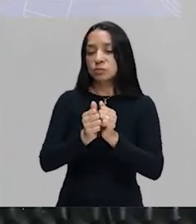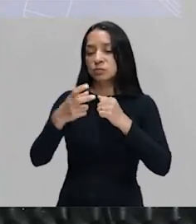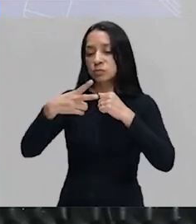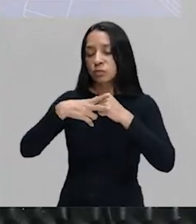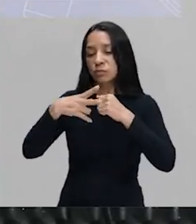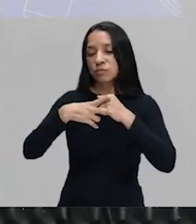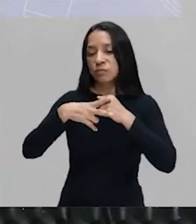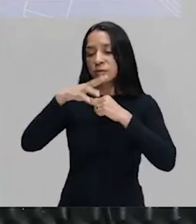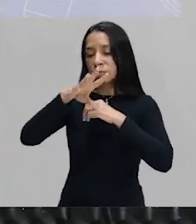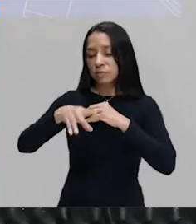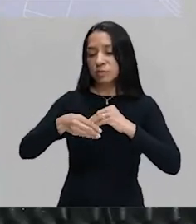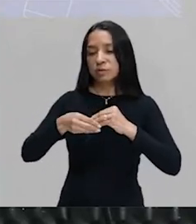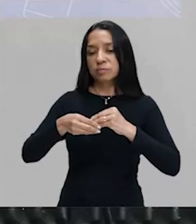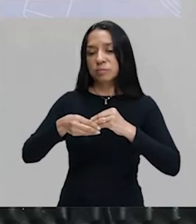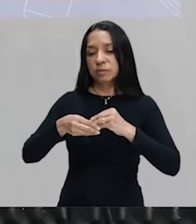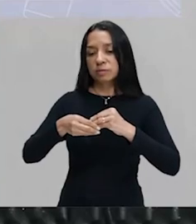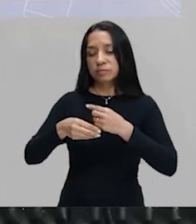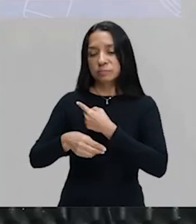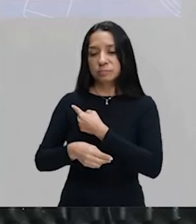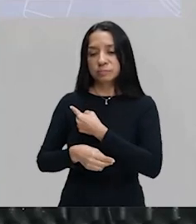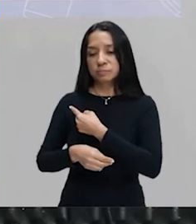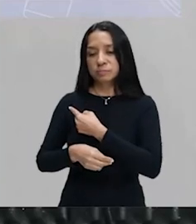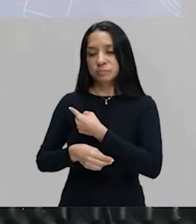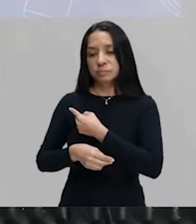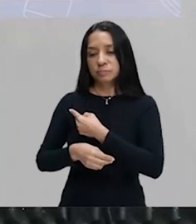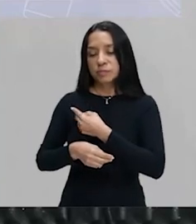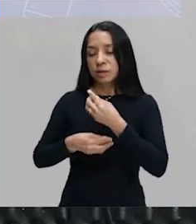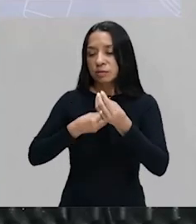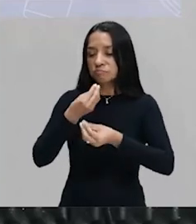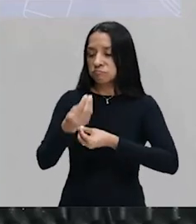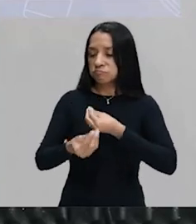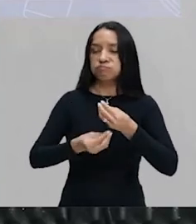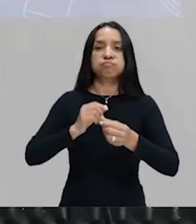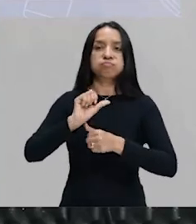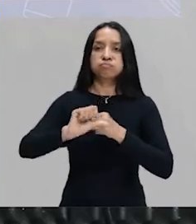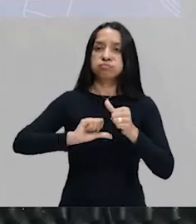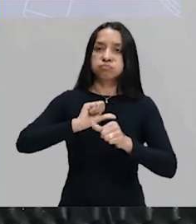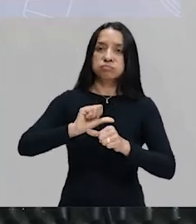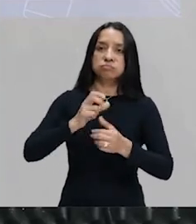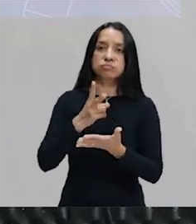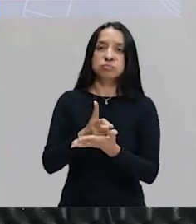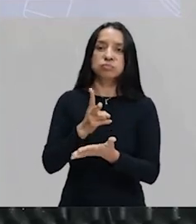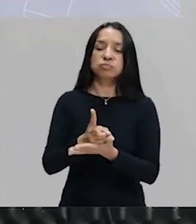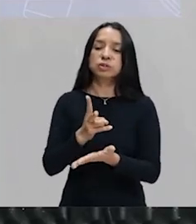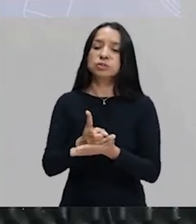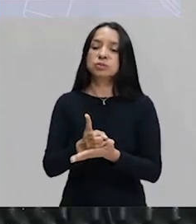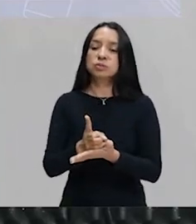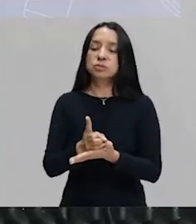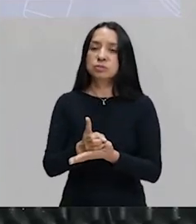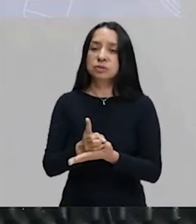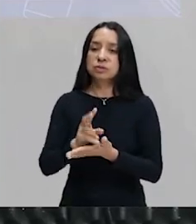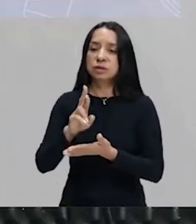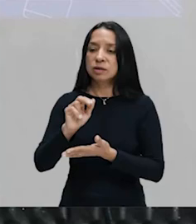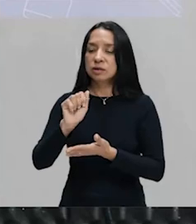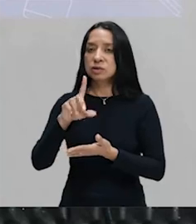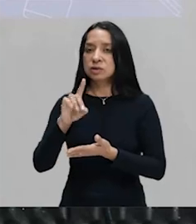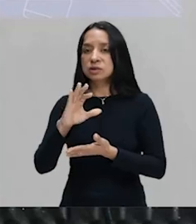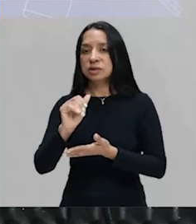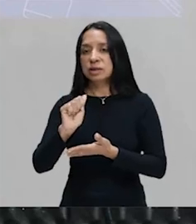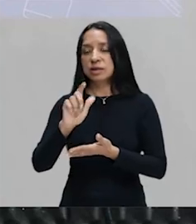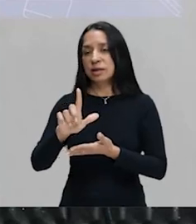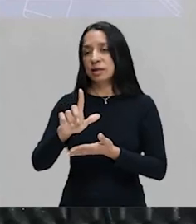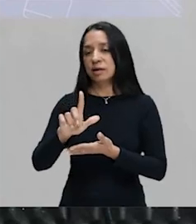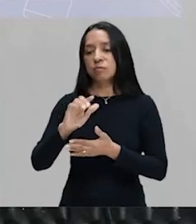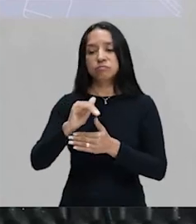verbo haber, e a sua forma não muda, ele permanece o seu radical